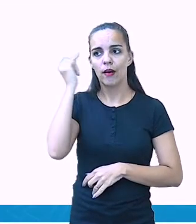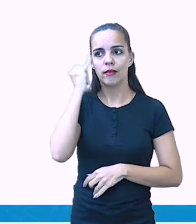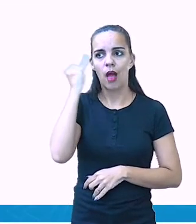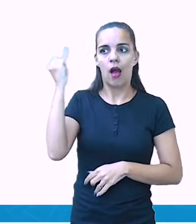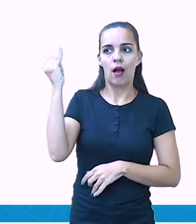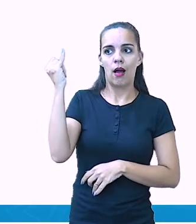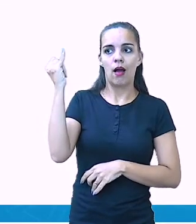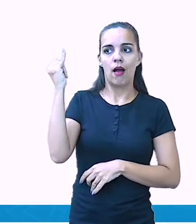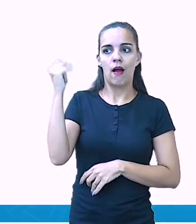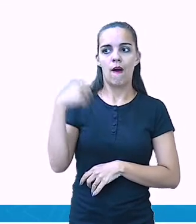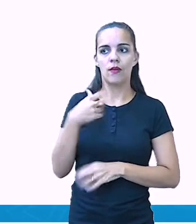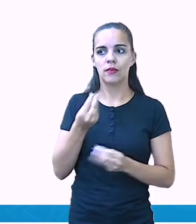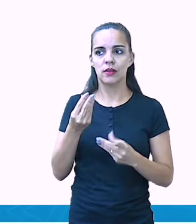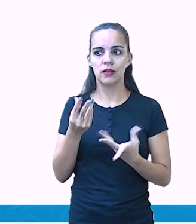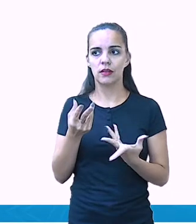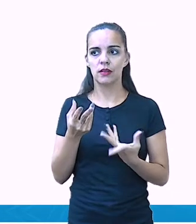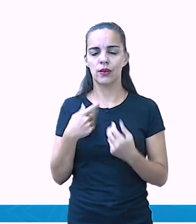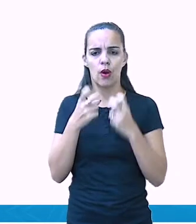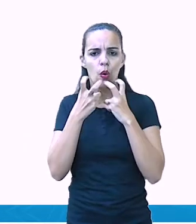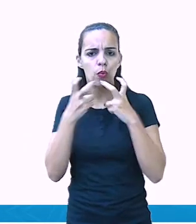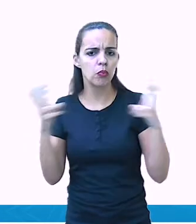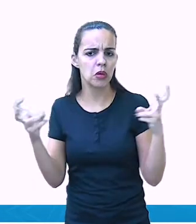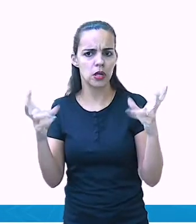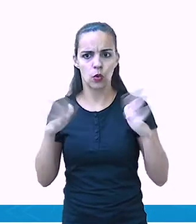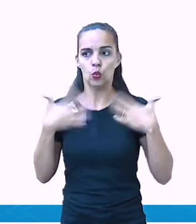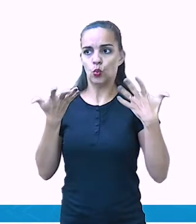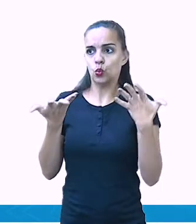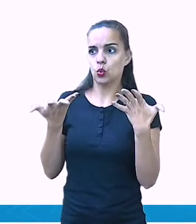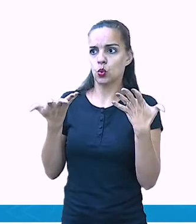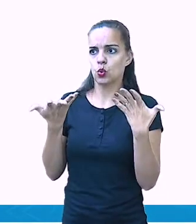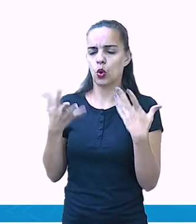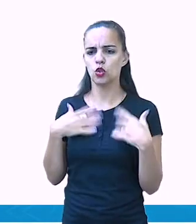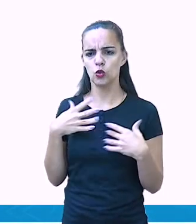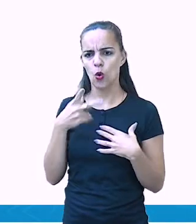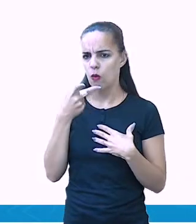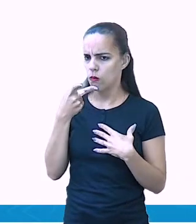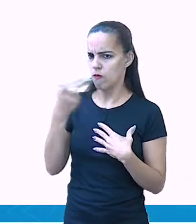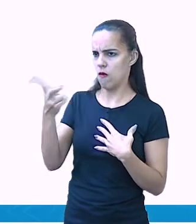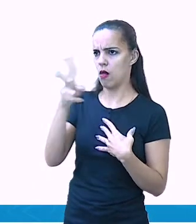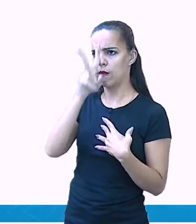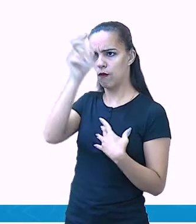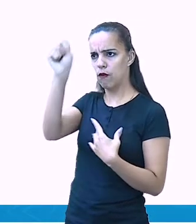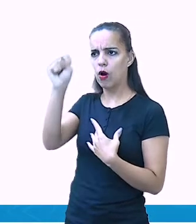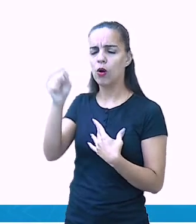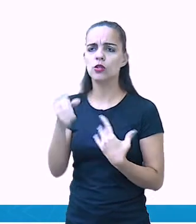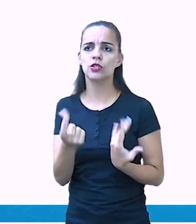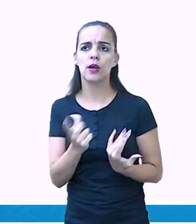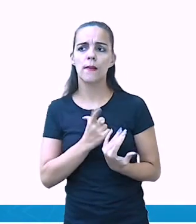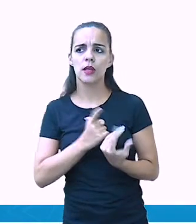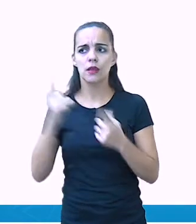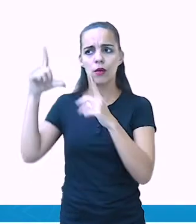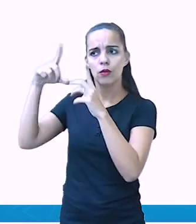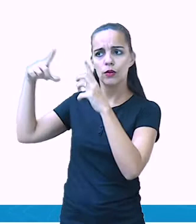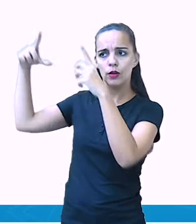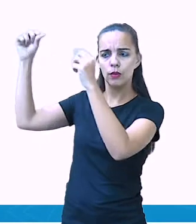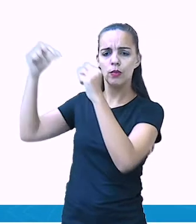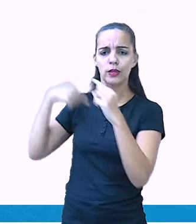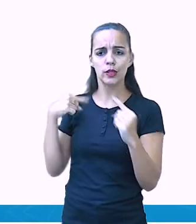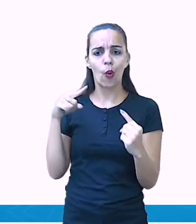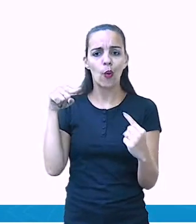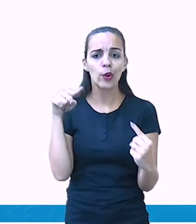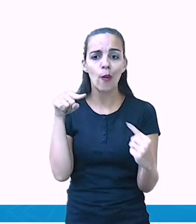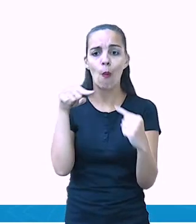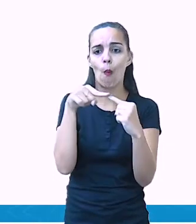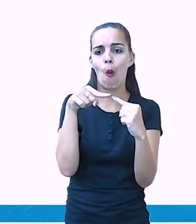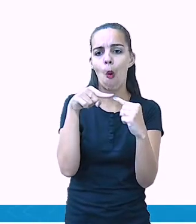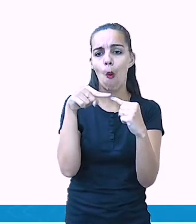um susto, ou um grito, ou alguma coisa muito forte. A gente tem um balãozinho muito característico também